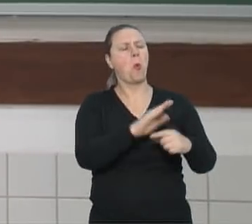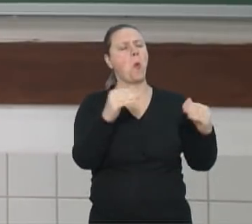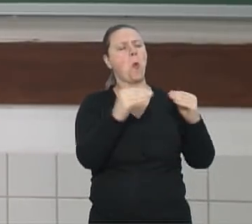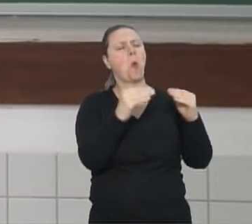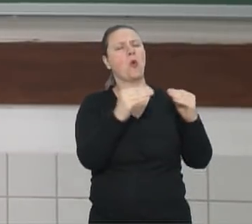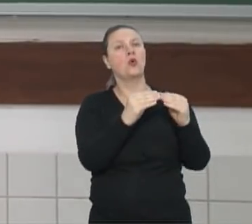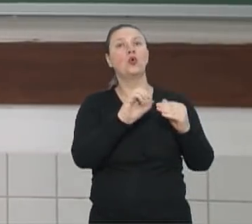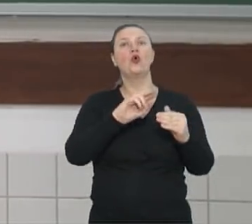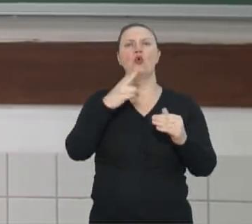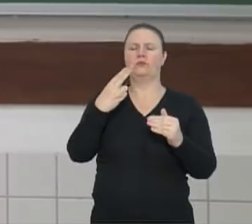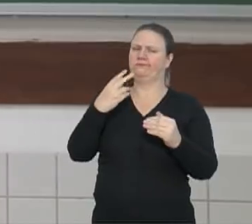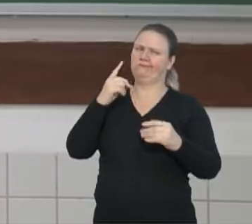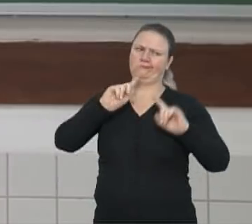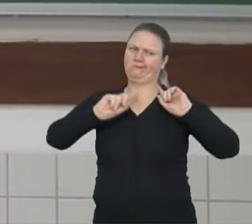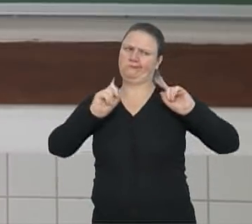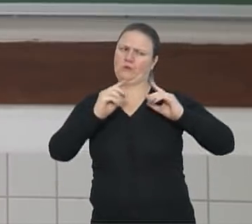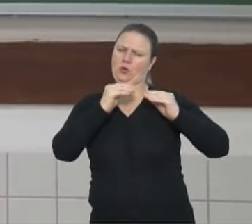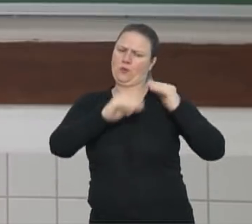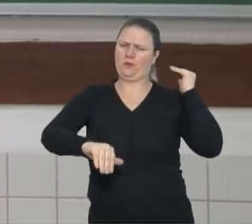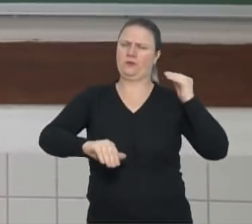preciso argumentar.